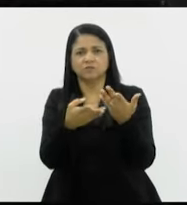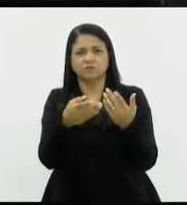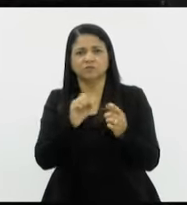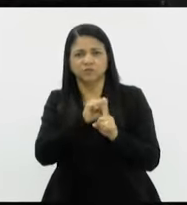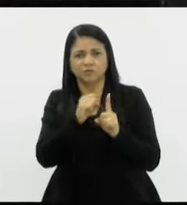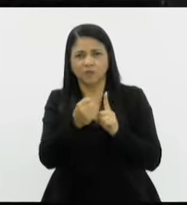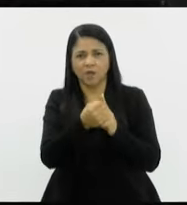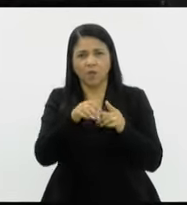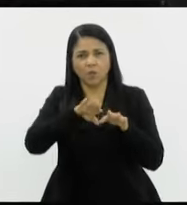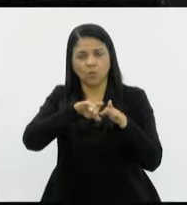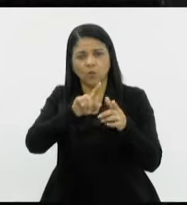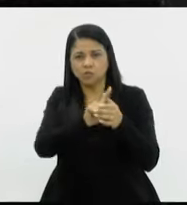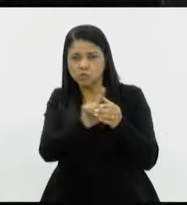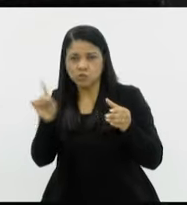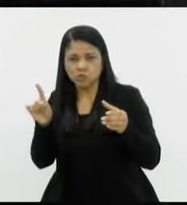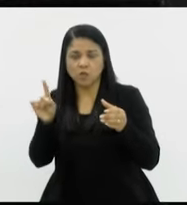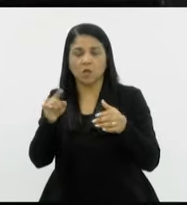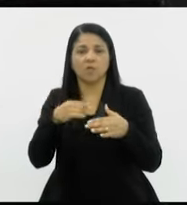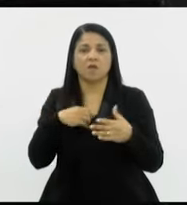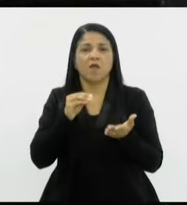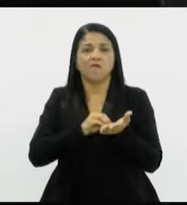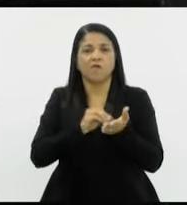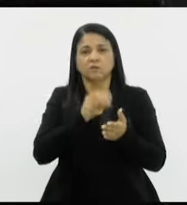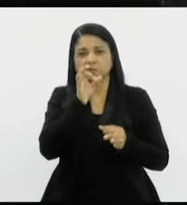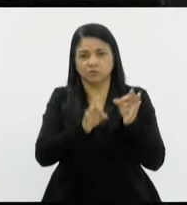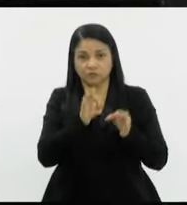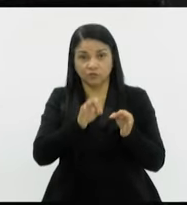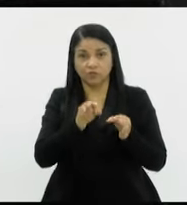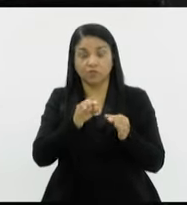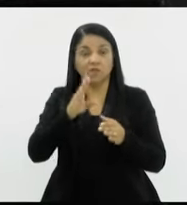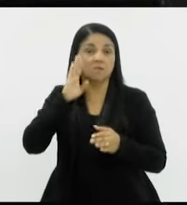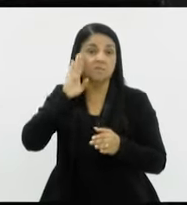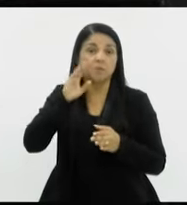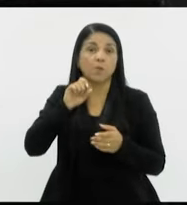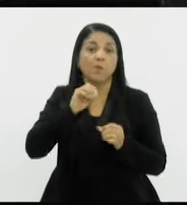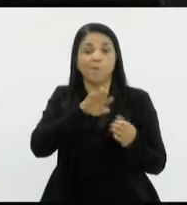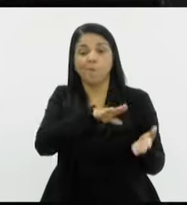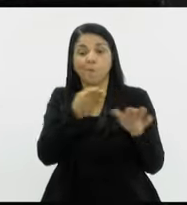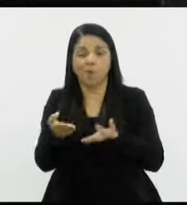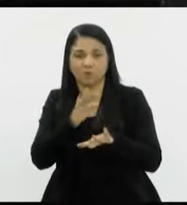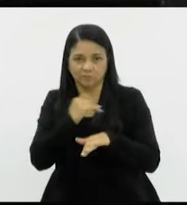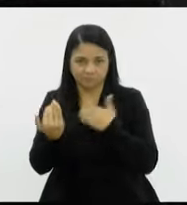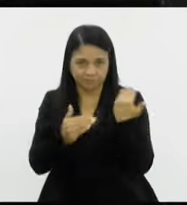exclusões, injustiças e, acima de tudo, a morte.